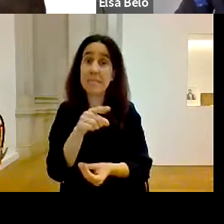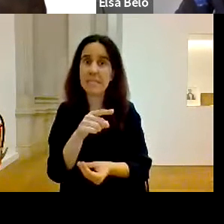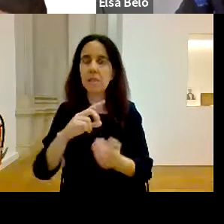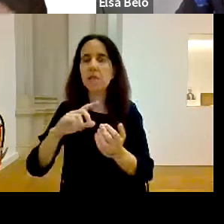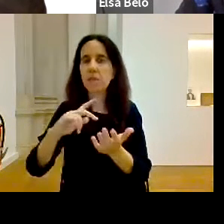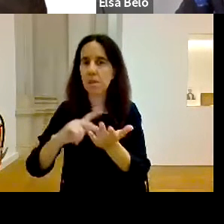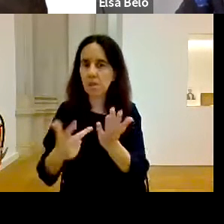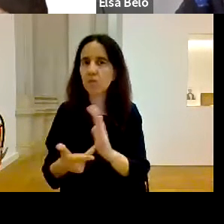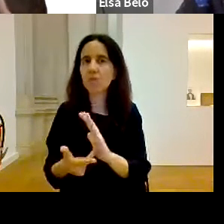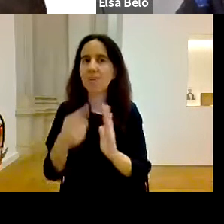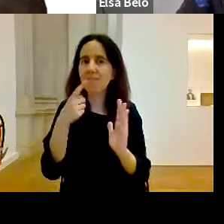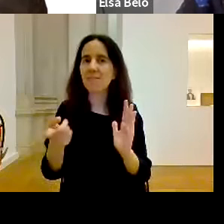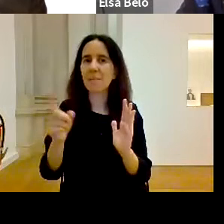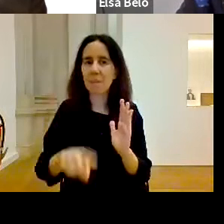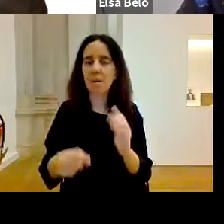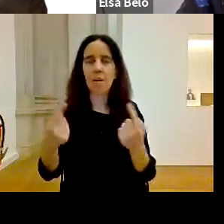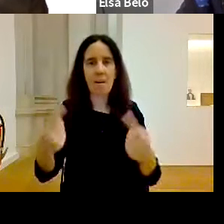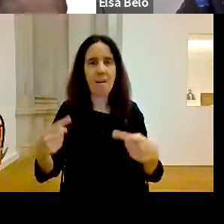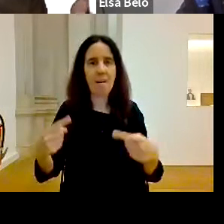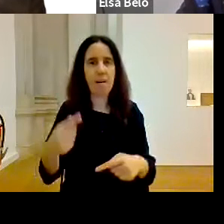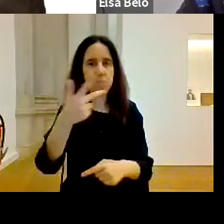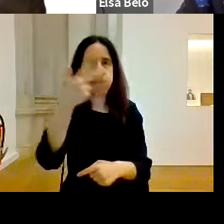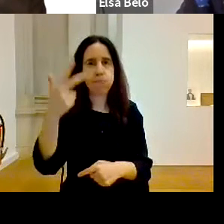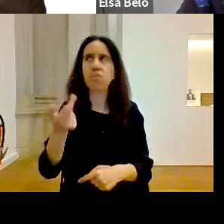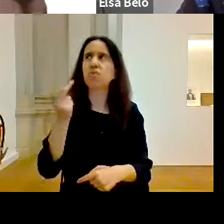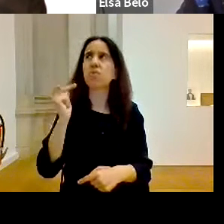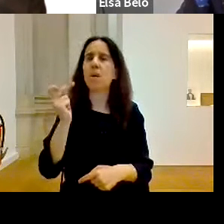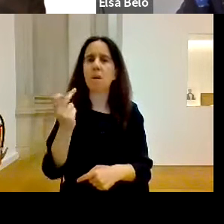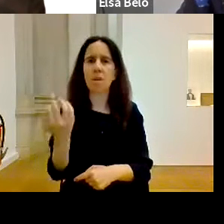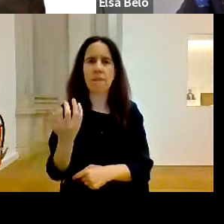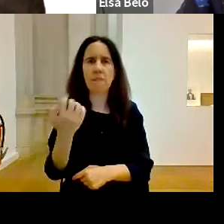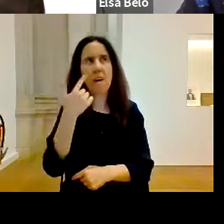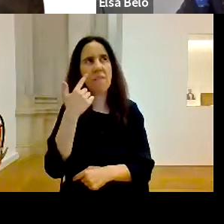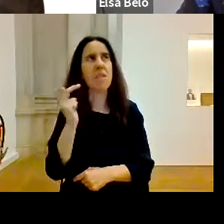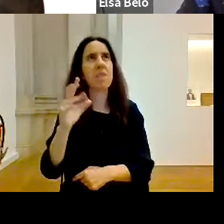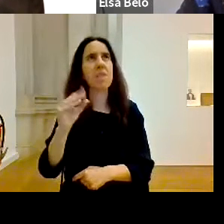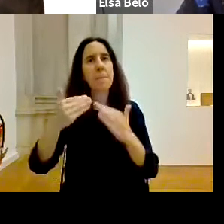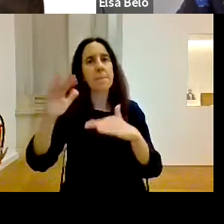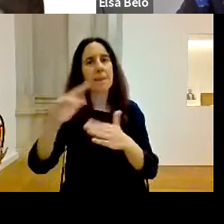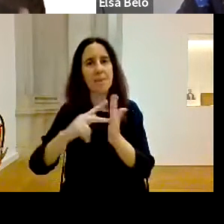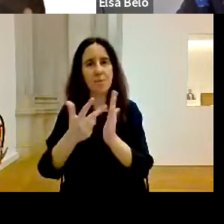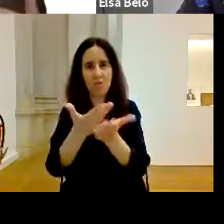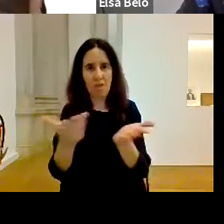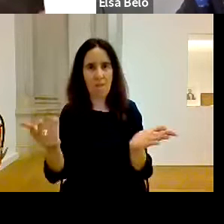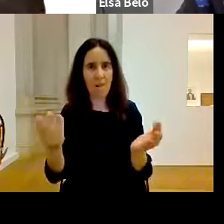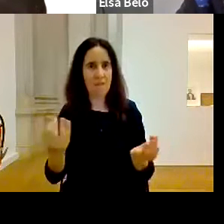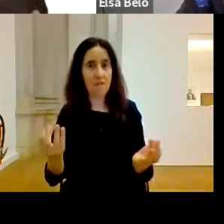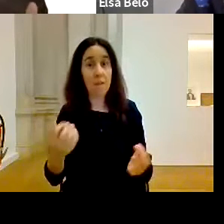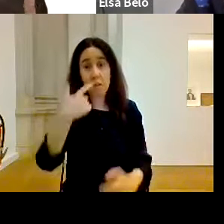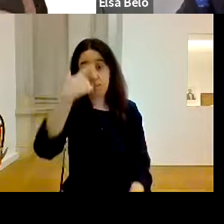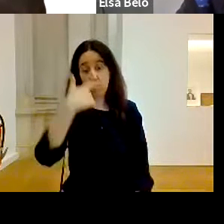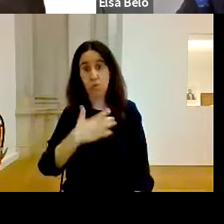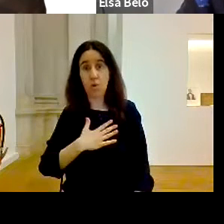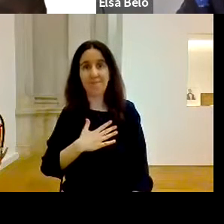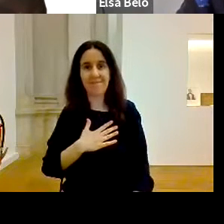tecnologia, uma vez mais, já existe, é absolutamente há anos, talvez há mais de uma década que existe tecnologia para este efeito, que é a pessoa,